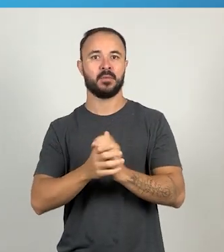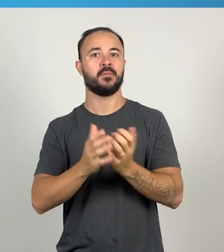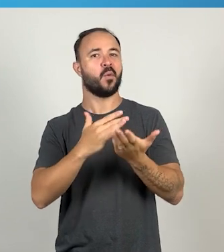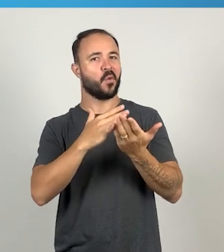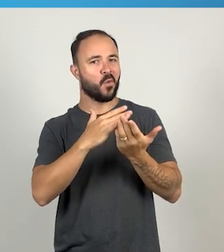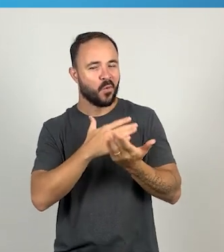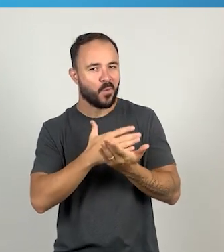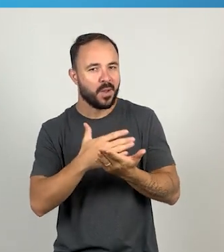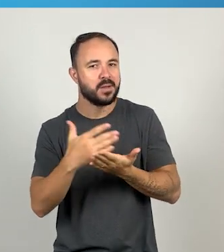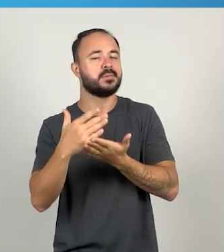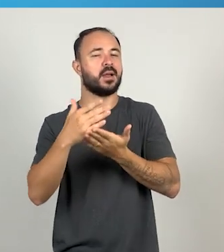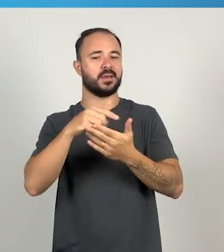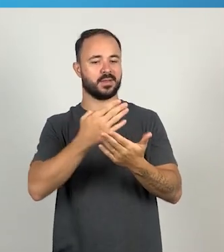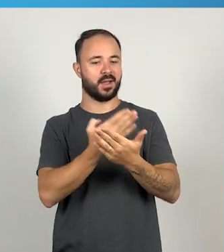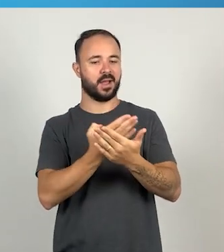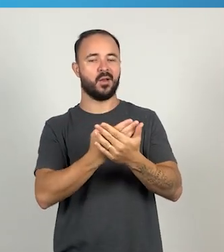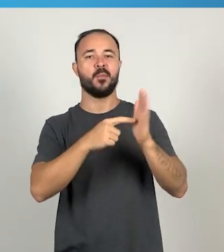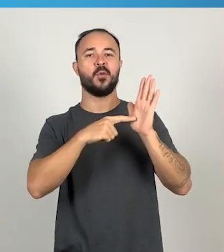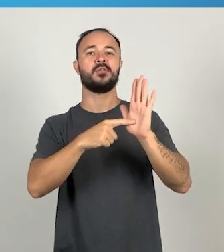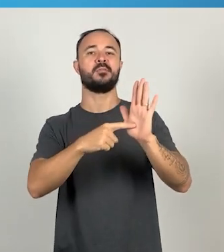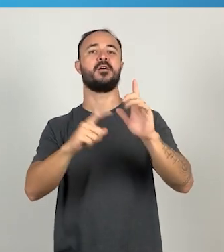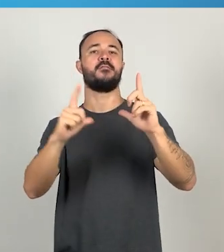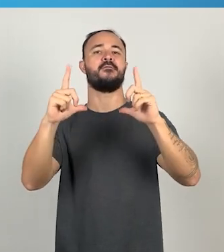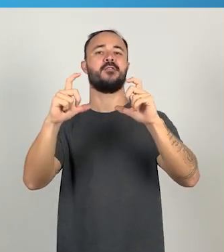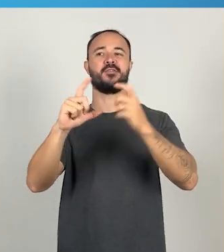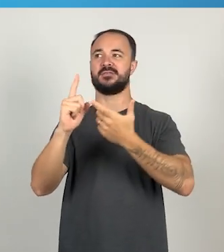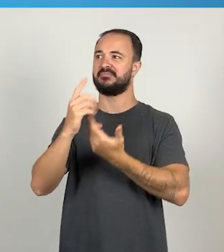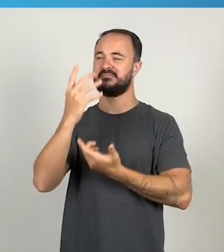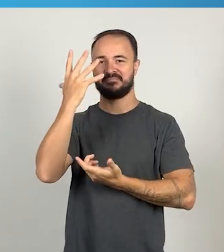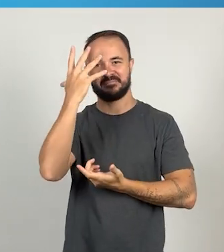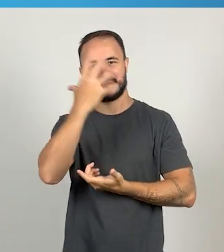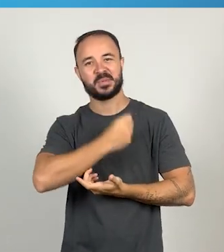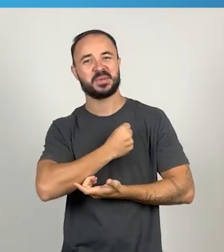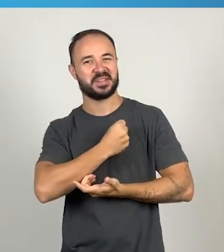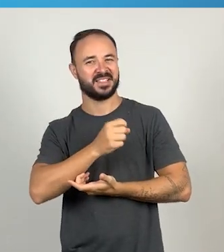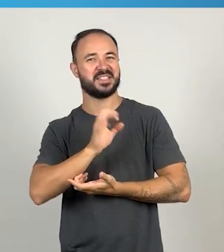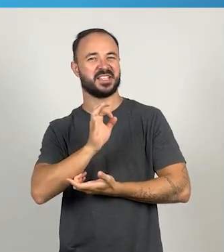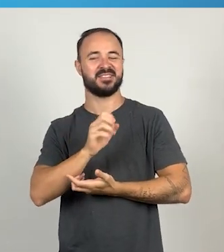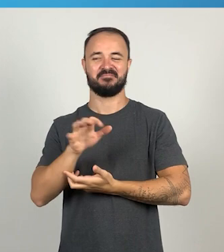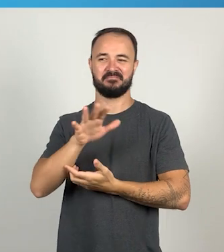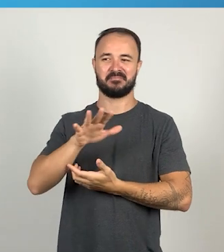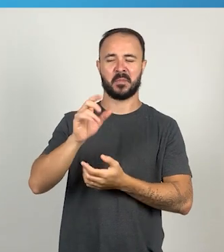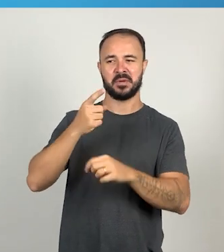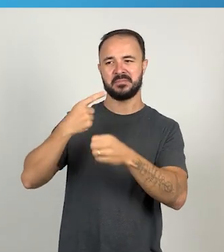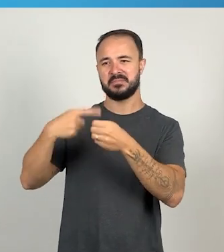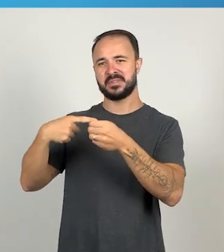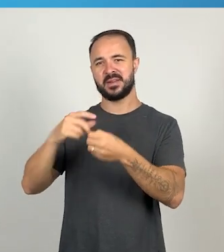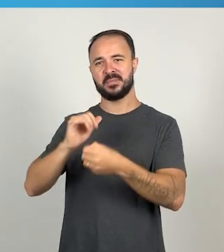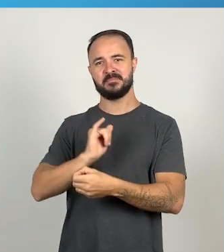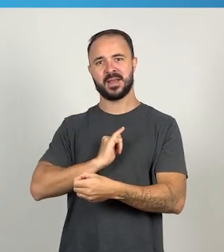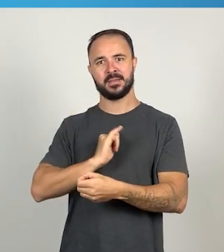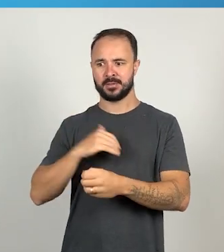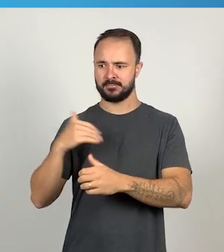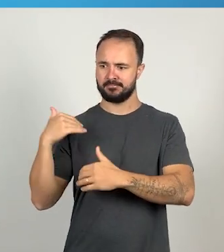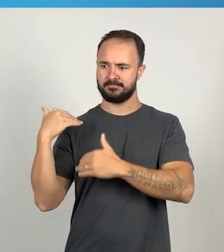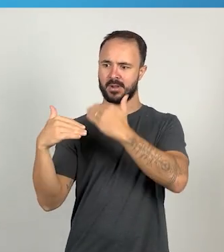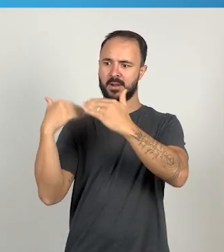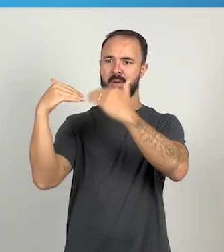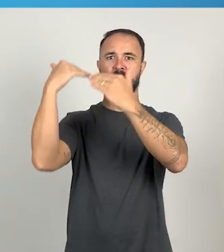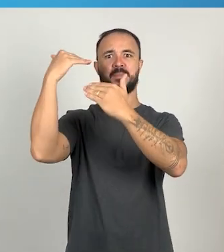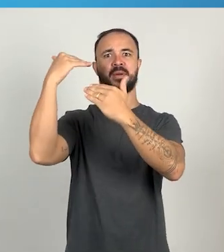essa imagem linda, muito bonita, que mostra aí o quão a nossa cidade ela vem avançando,